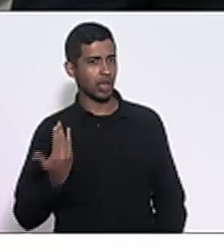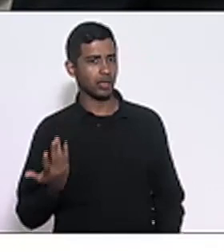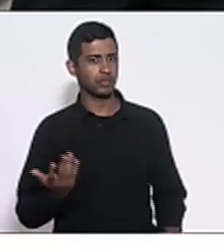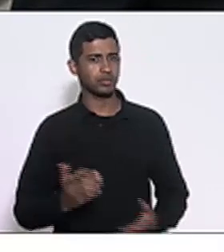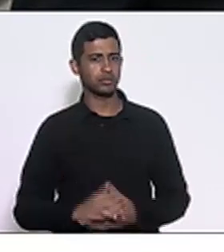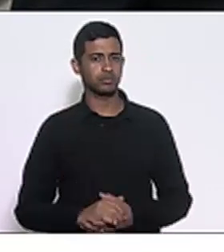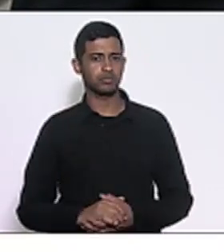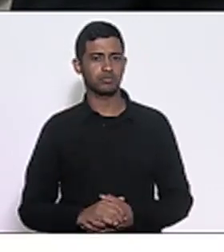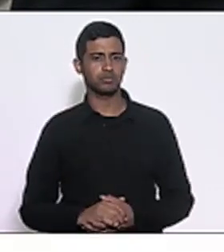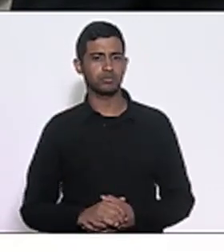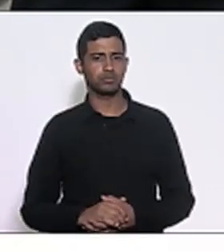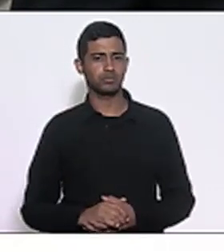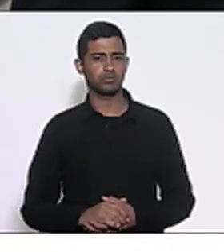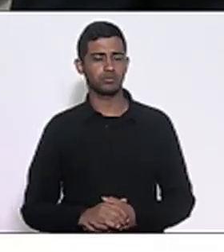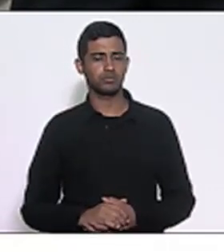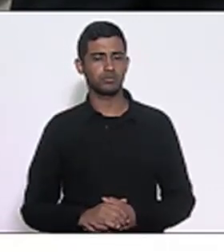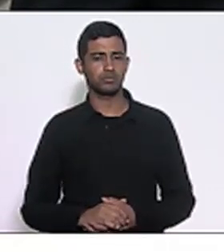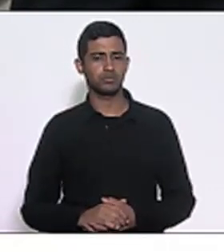Ou seja,